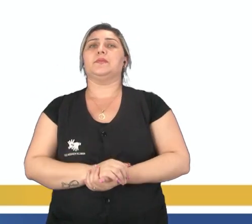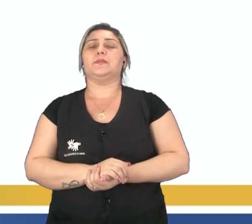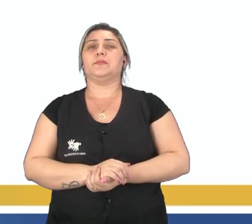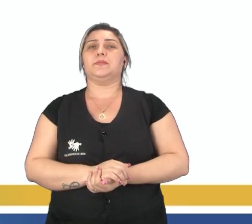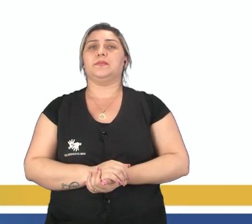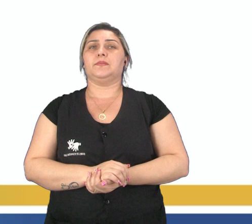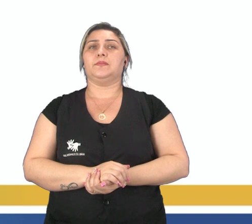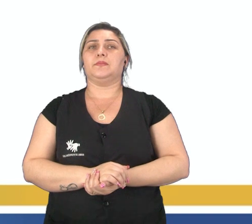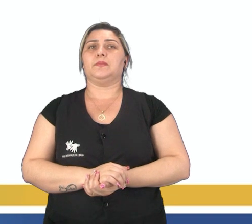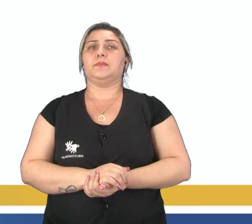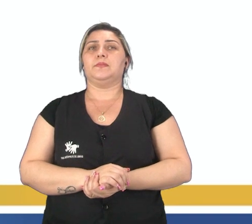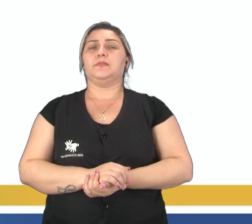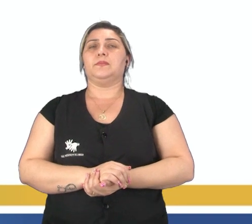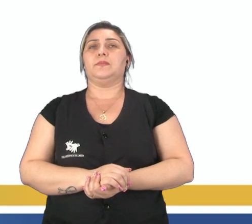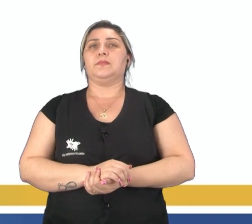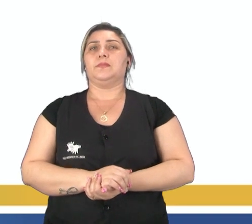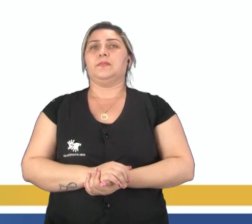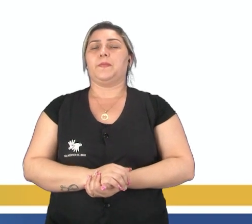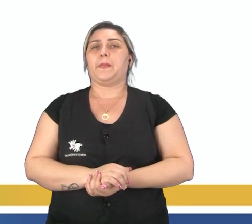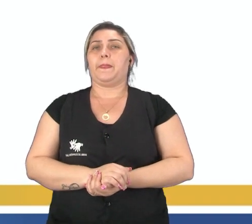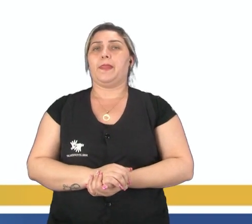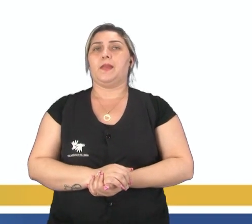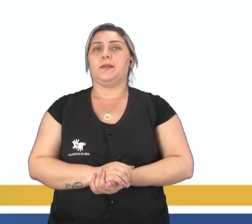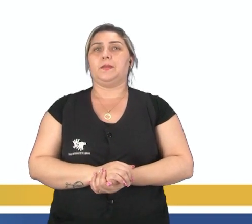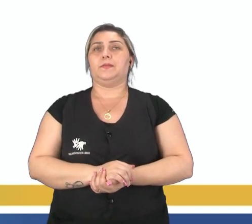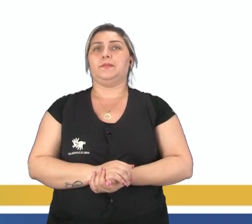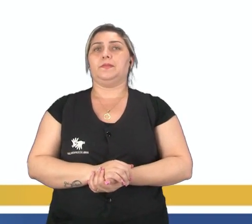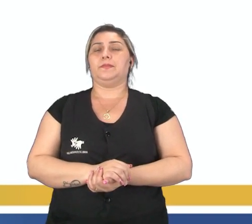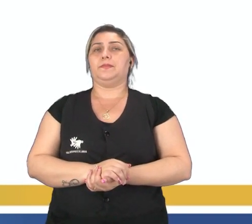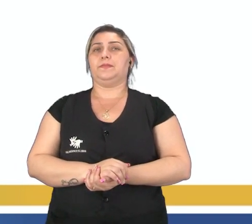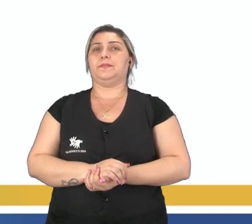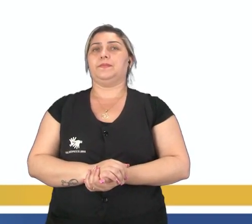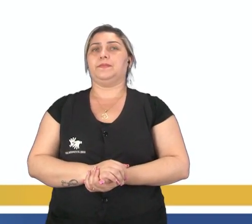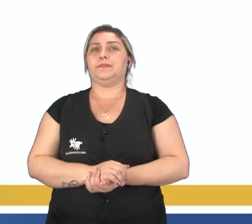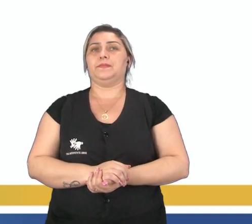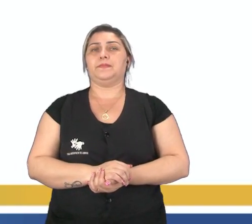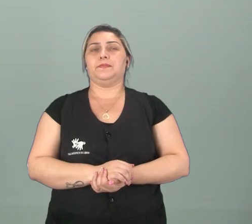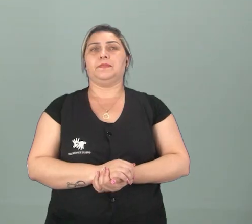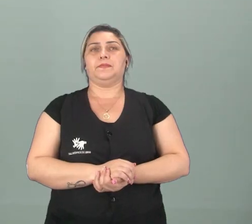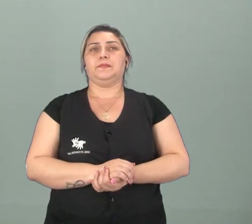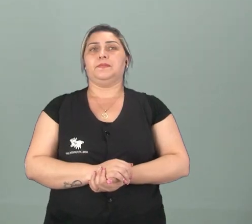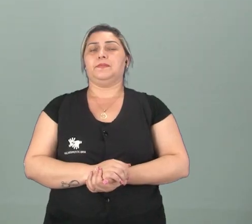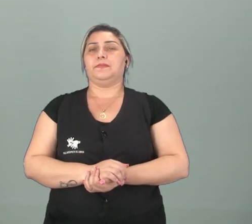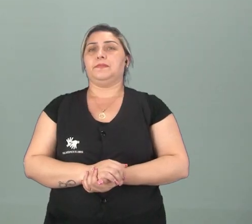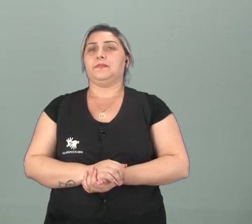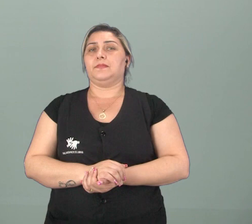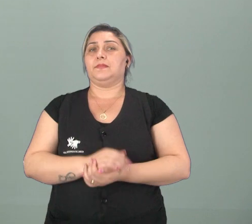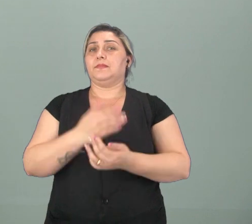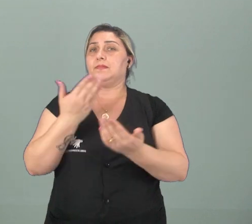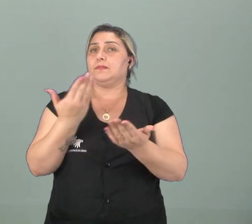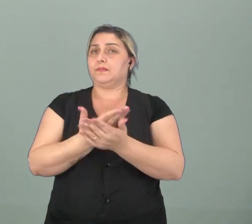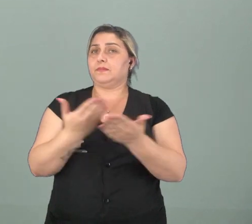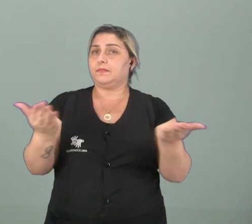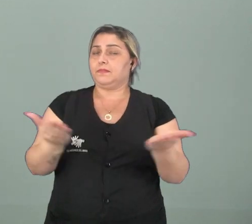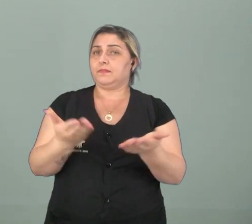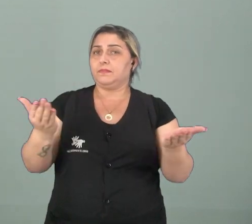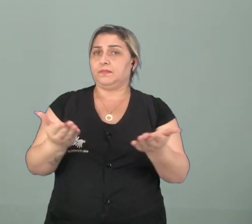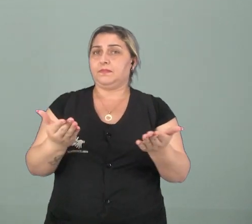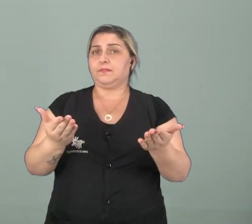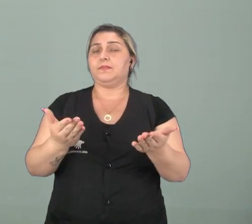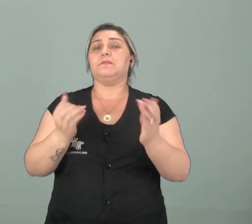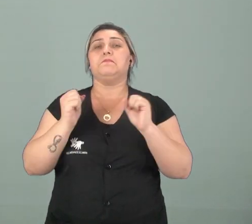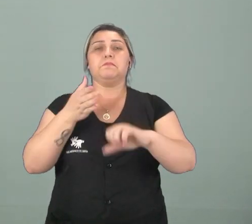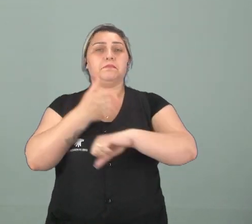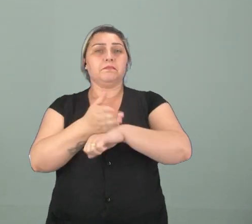urina também, para retirar do corpo aquilo que não é necessário, retirar nossos resíduos. Então, essa foi a nossa aula de hoje.